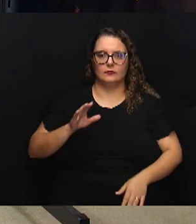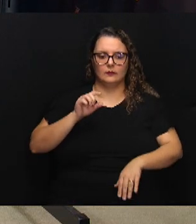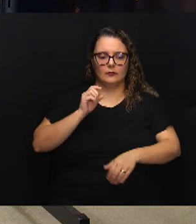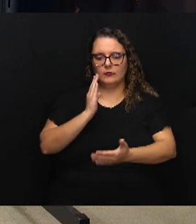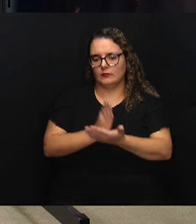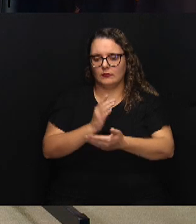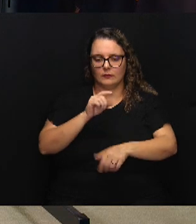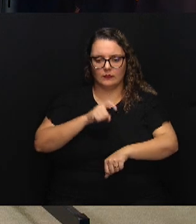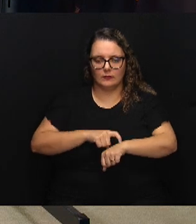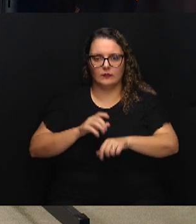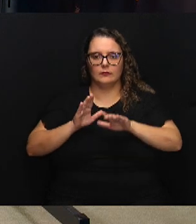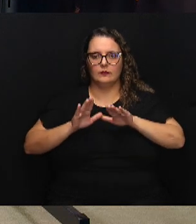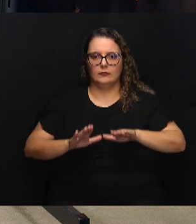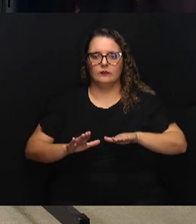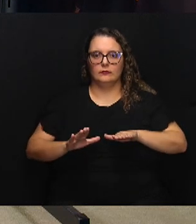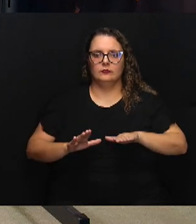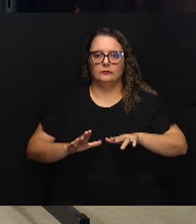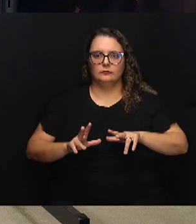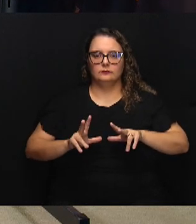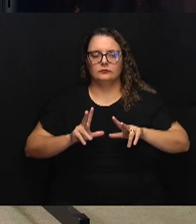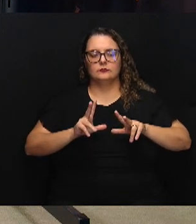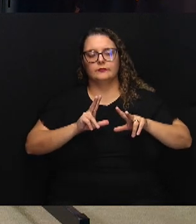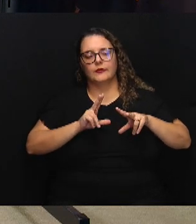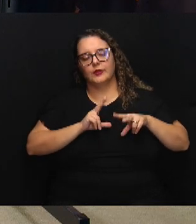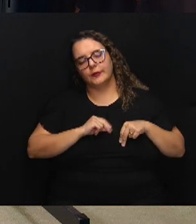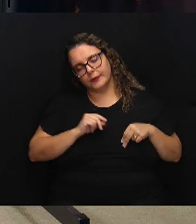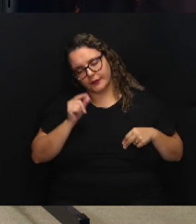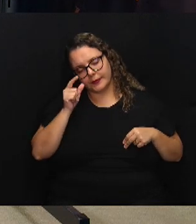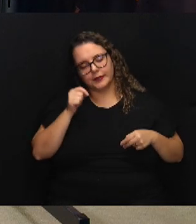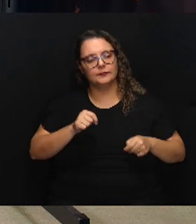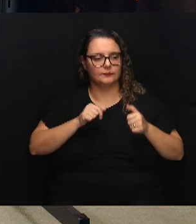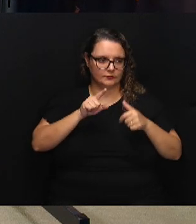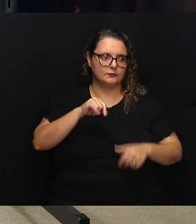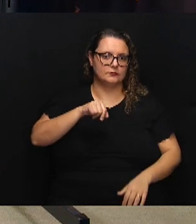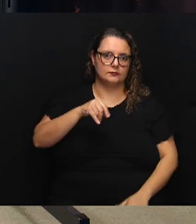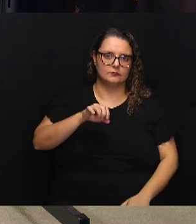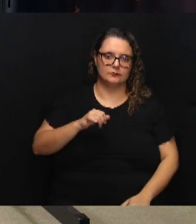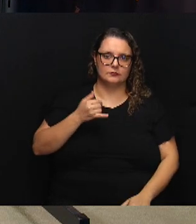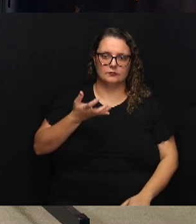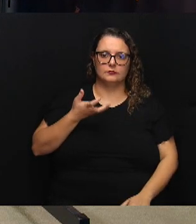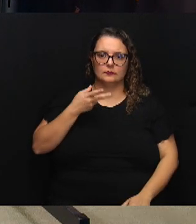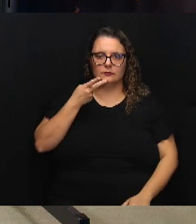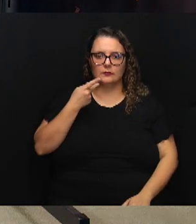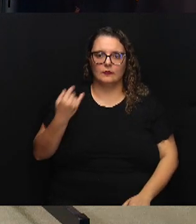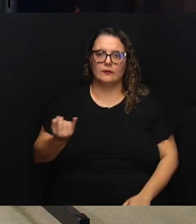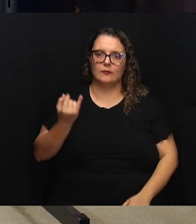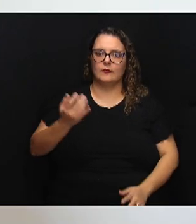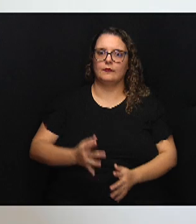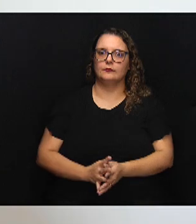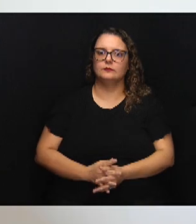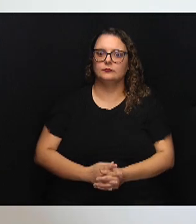desse, traz um benefício muito bom, né, Josi? Gostaria que você falasse dessa importância.